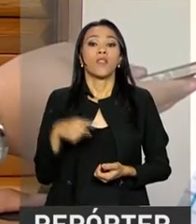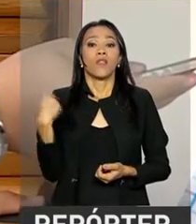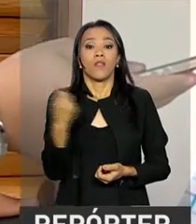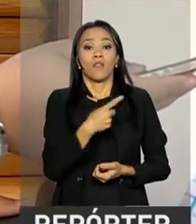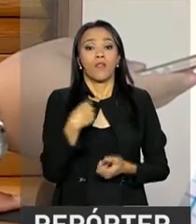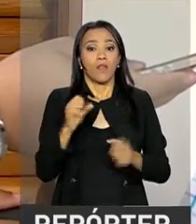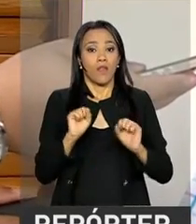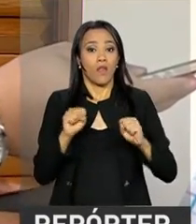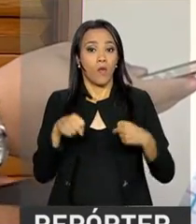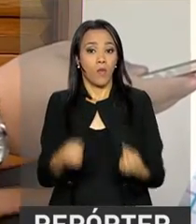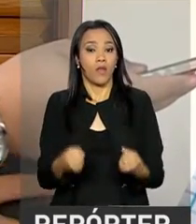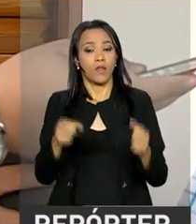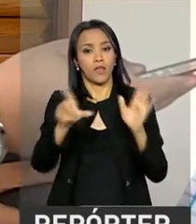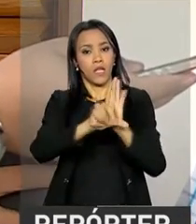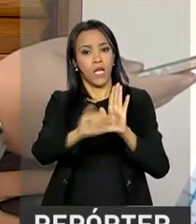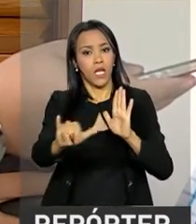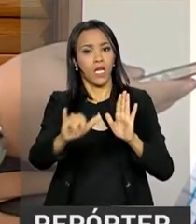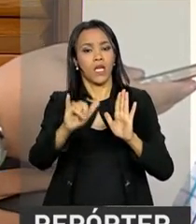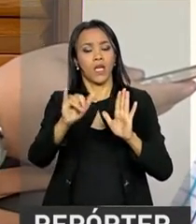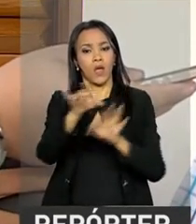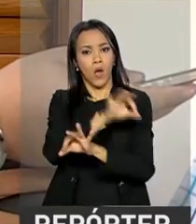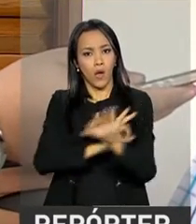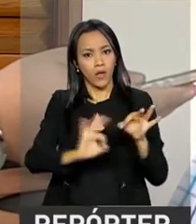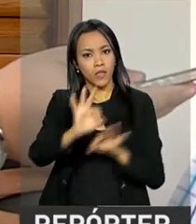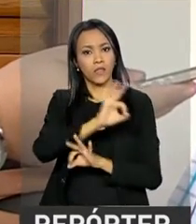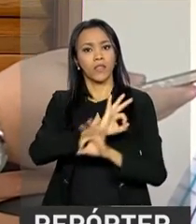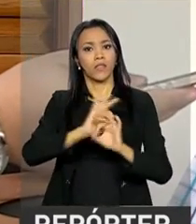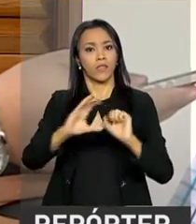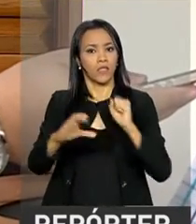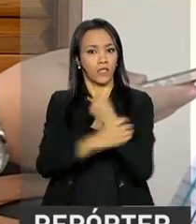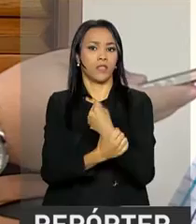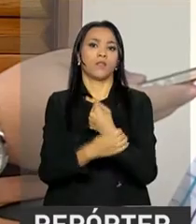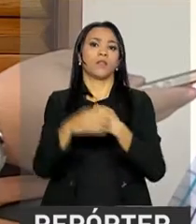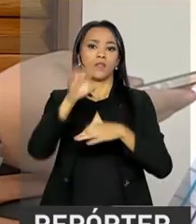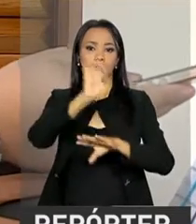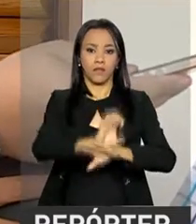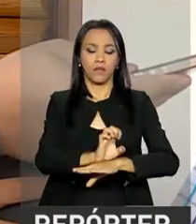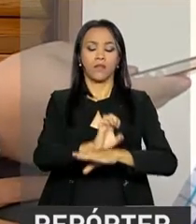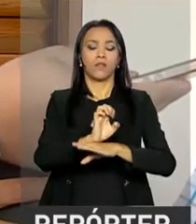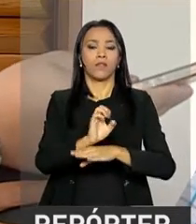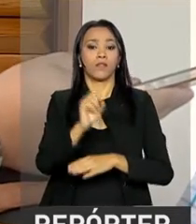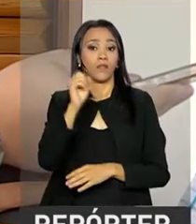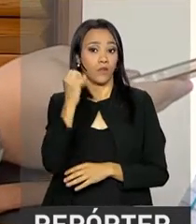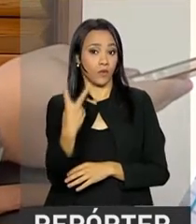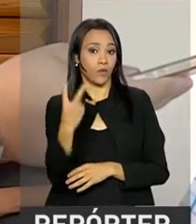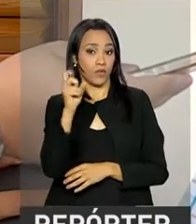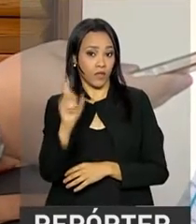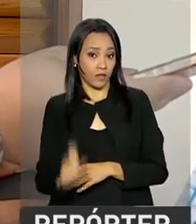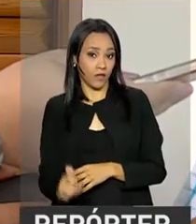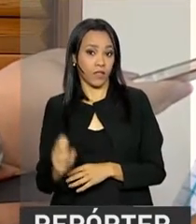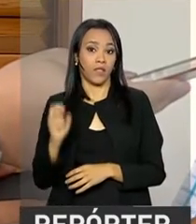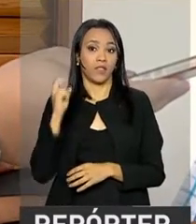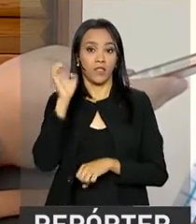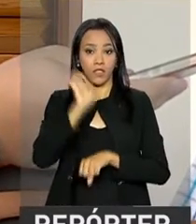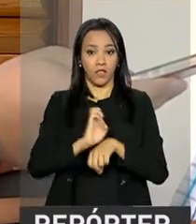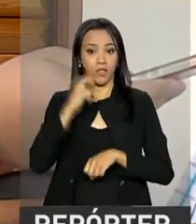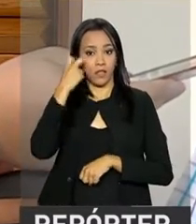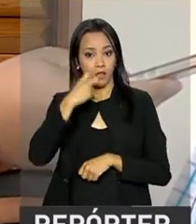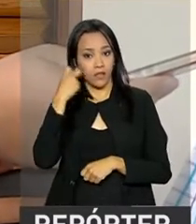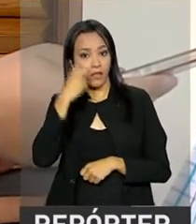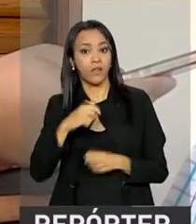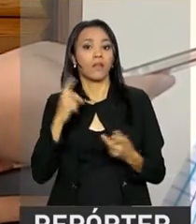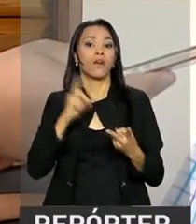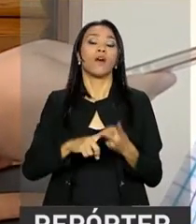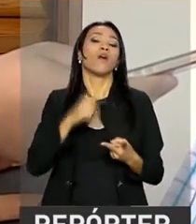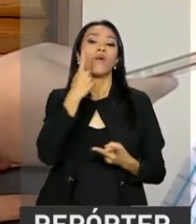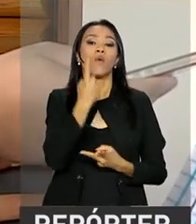lei a ordem pública ea segurança anteriormente por duas vezes no rio grande do norte por uma vez em